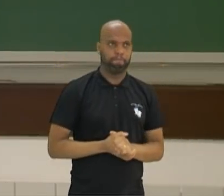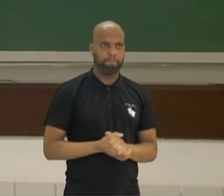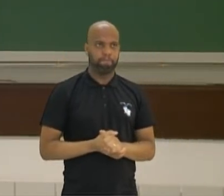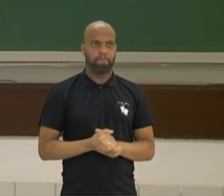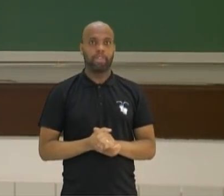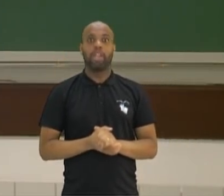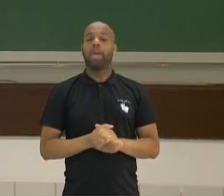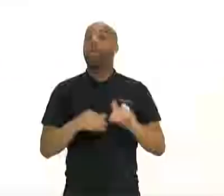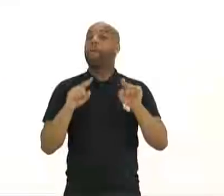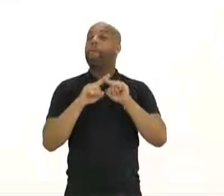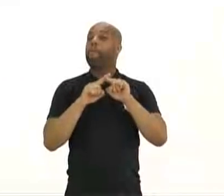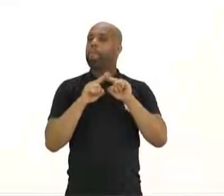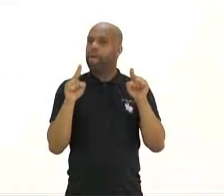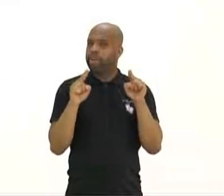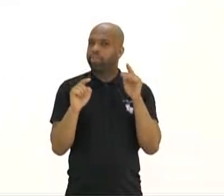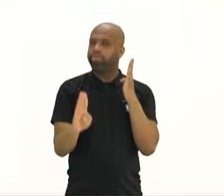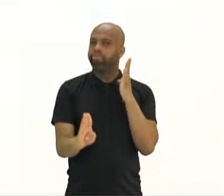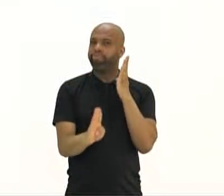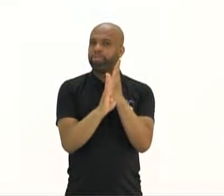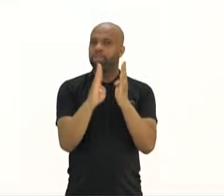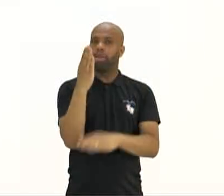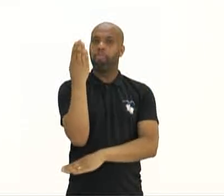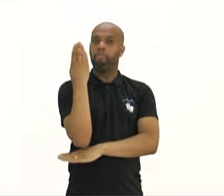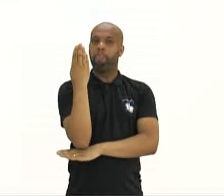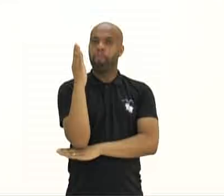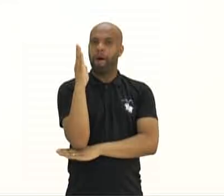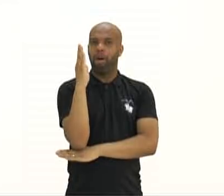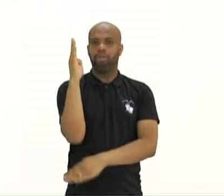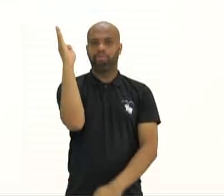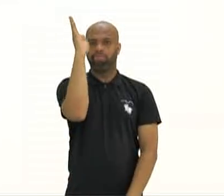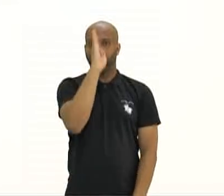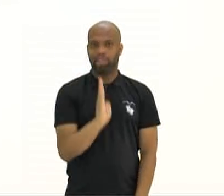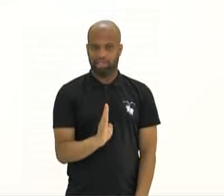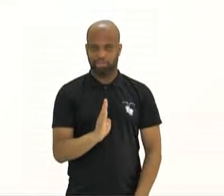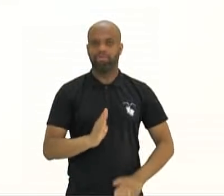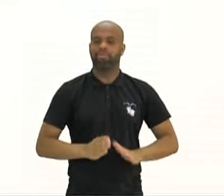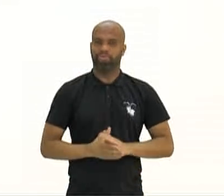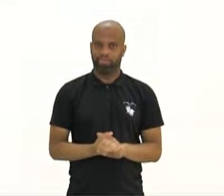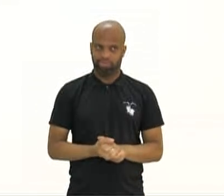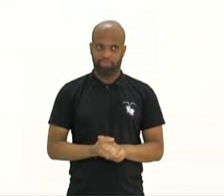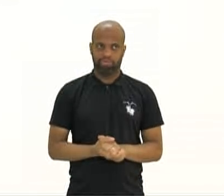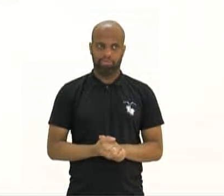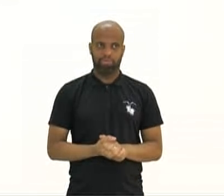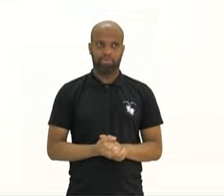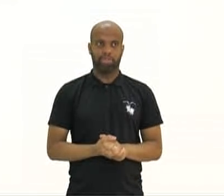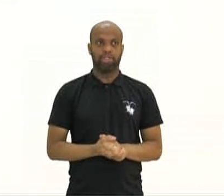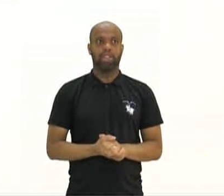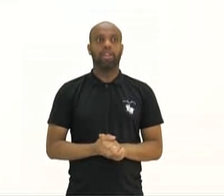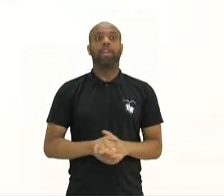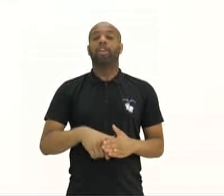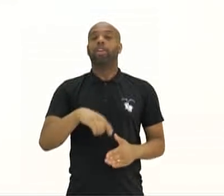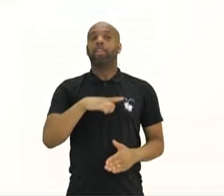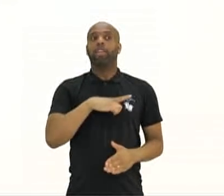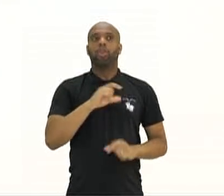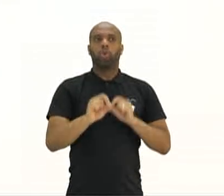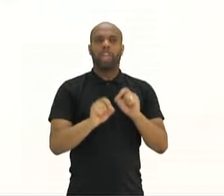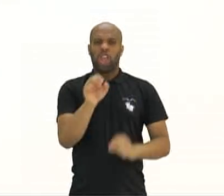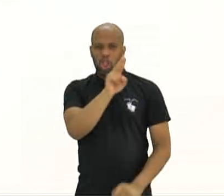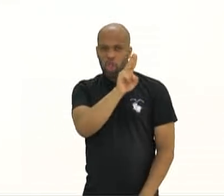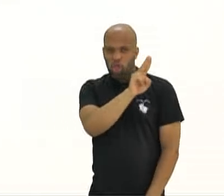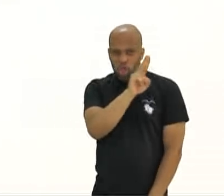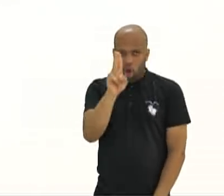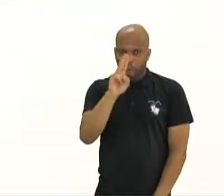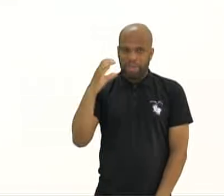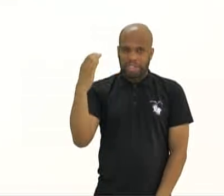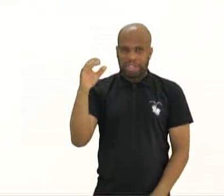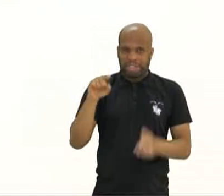Até que eles descobriram essa planta, pau-brasil, que tem aqui a determinação científica